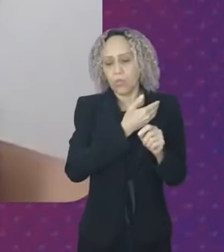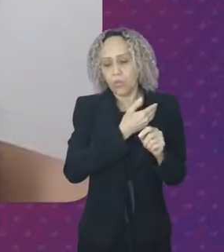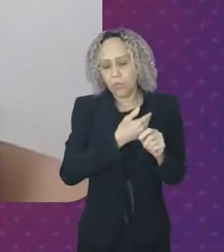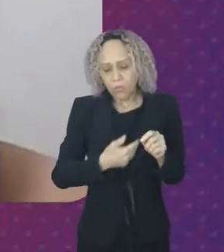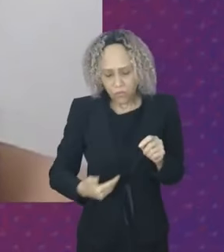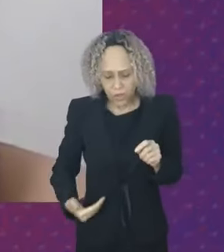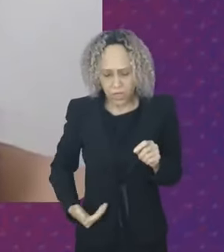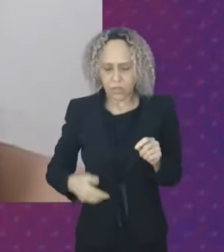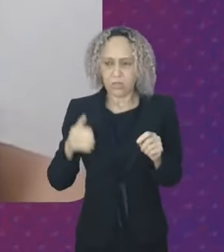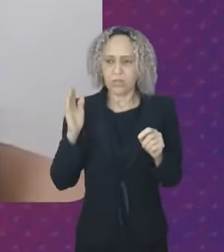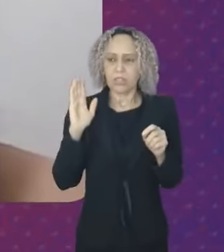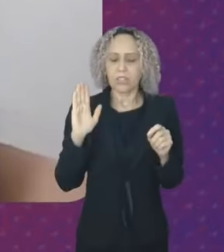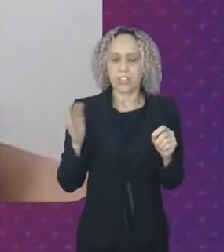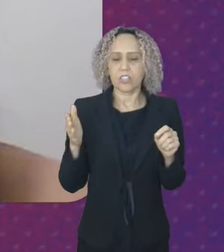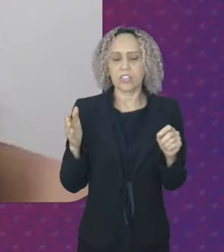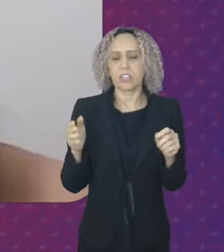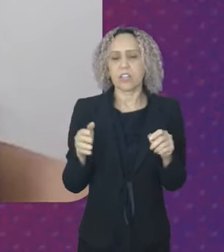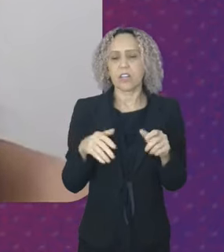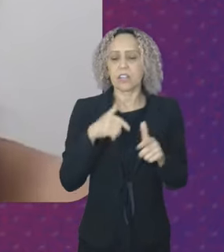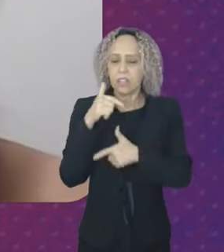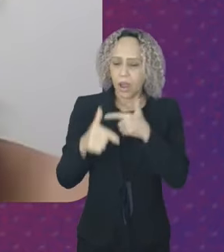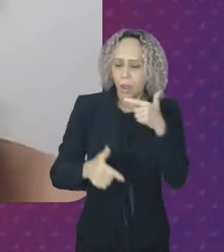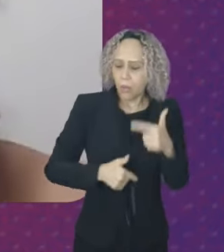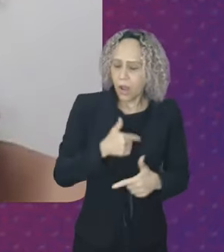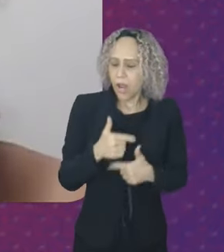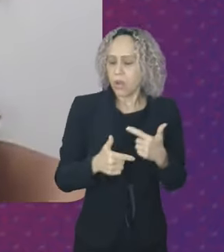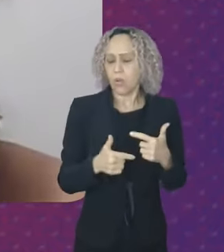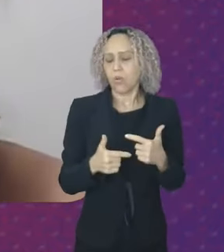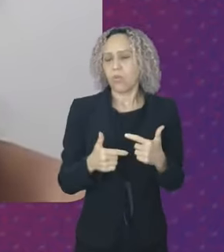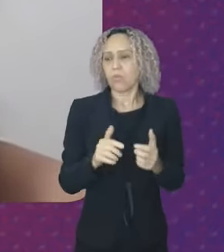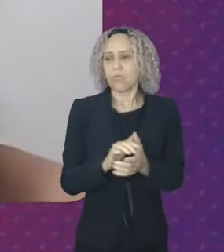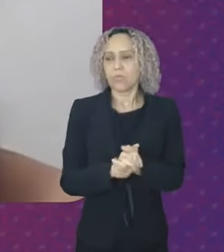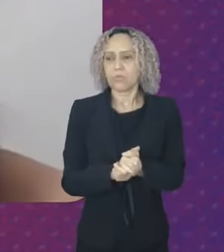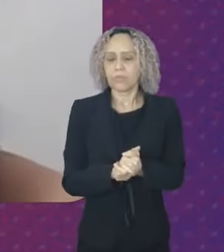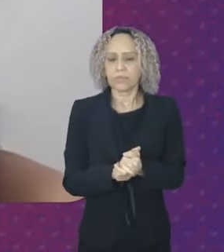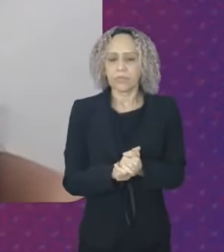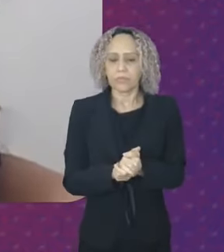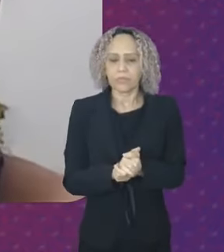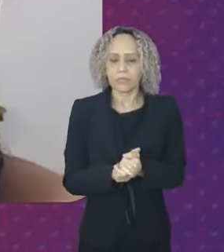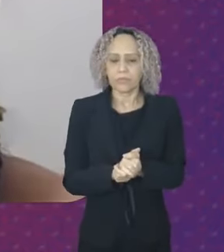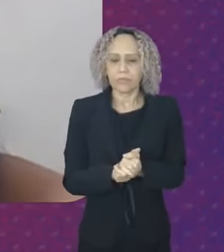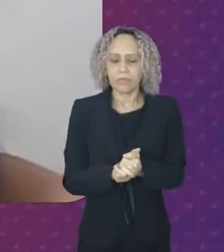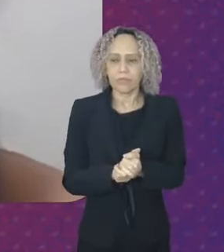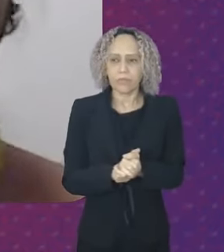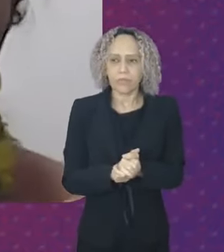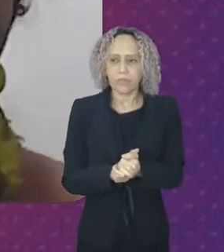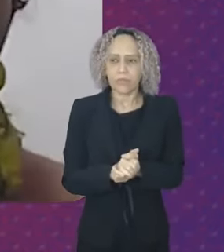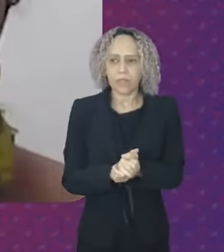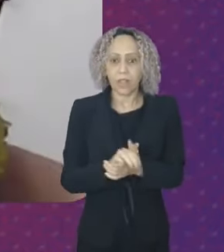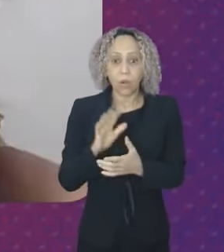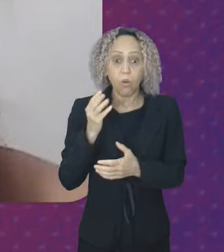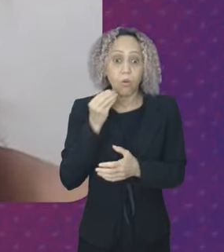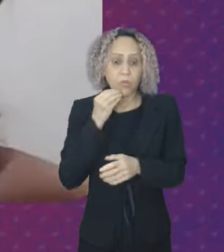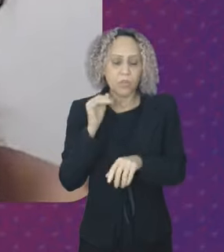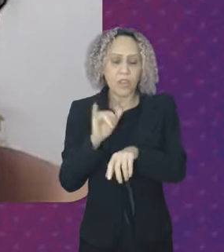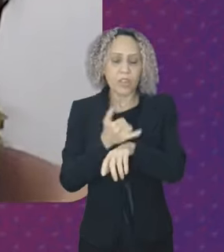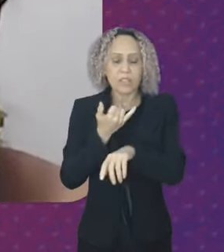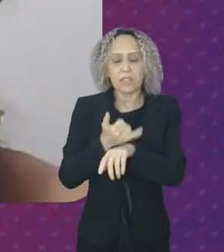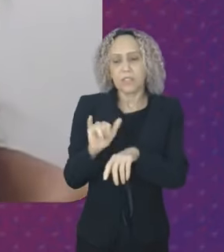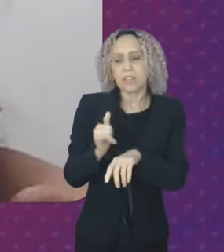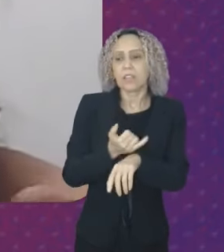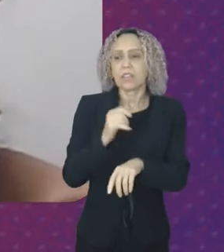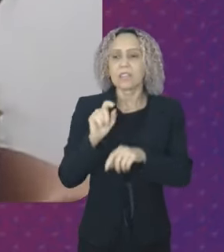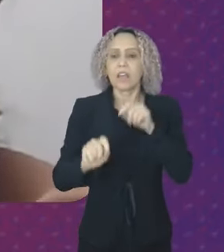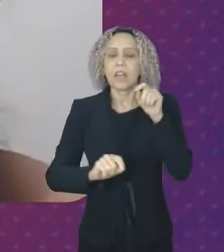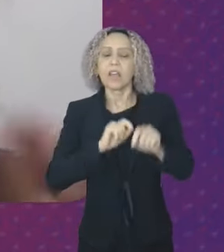e é uma estratégia também que é relacionada muito a quem está liderando as pesquisas. Óbvio que essas estratégias, elas